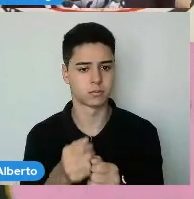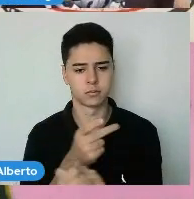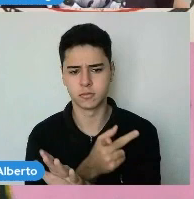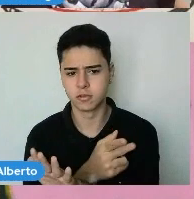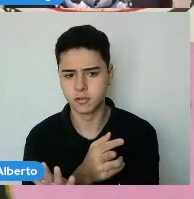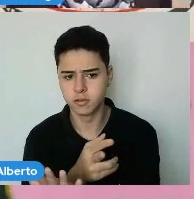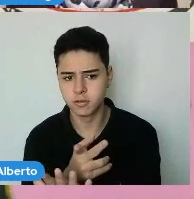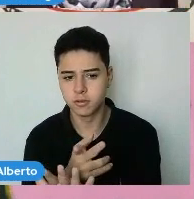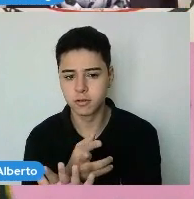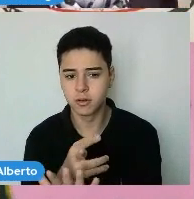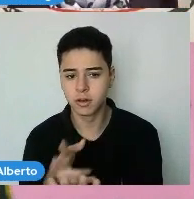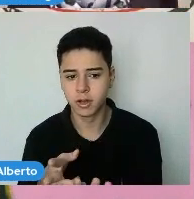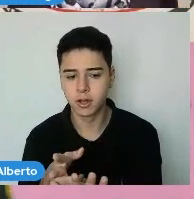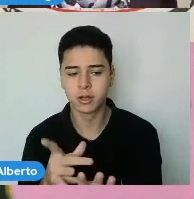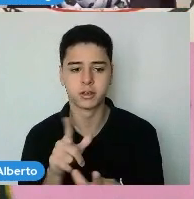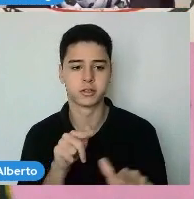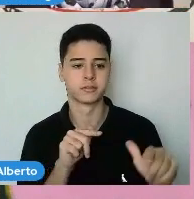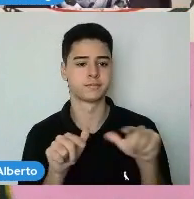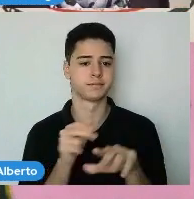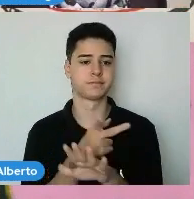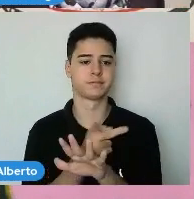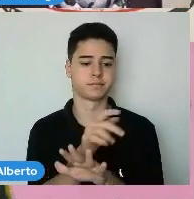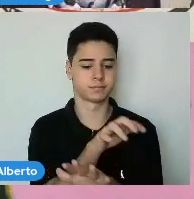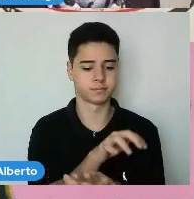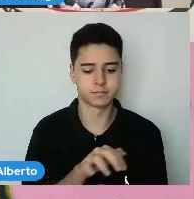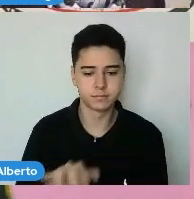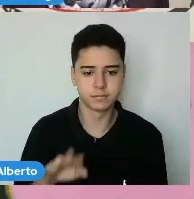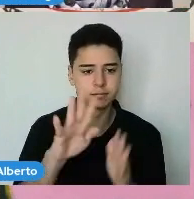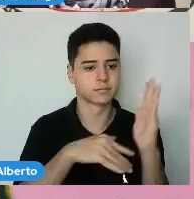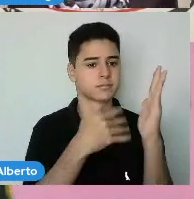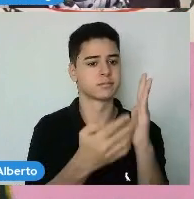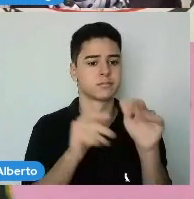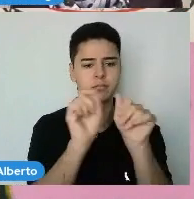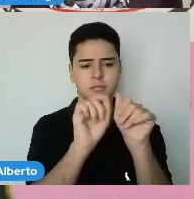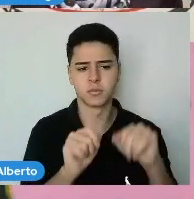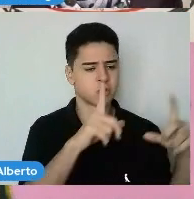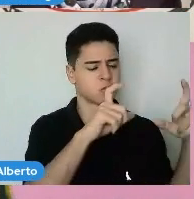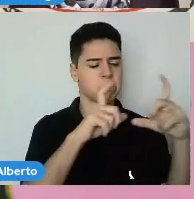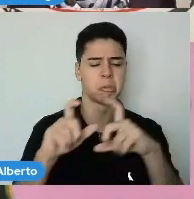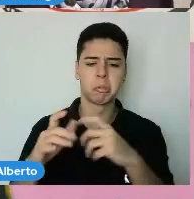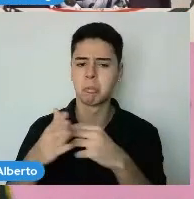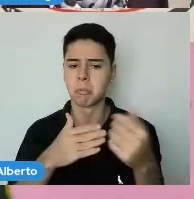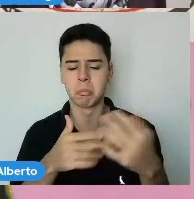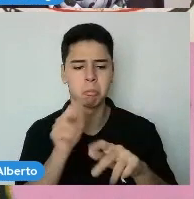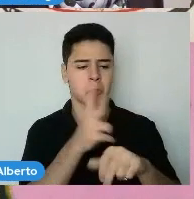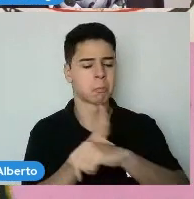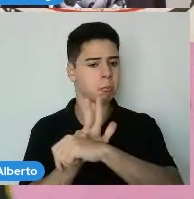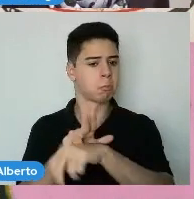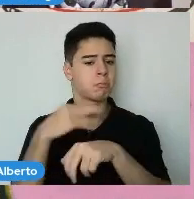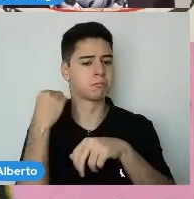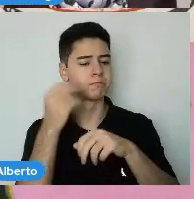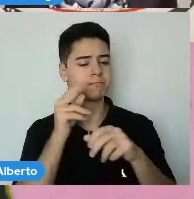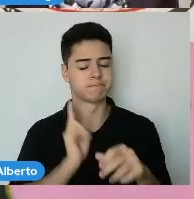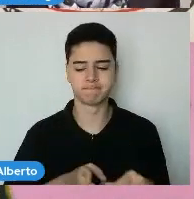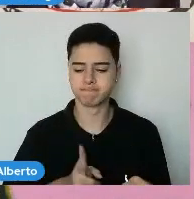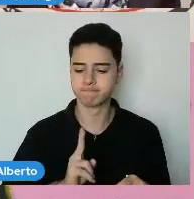artista multimídia, ele trabalha em várias áreas, pintura, serigrafia, fotografia, escultura, cinema experimental, por aí vai, né?